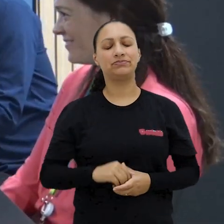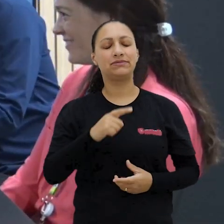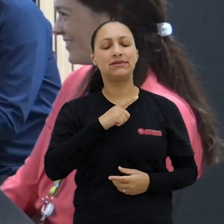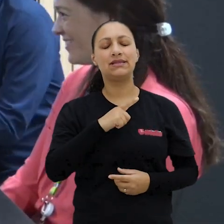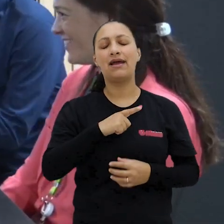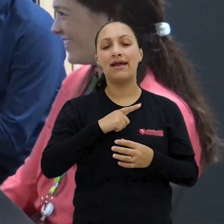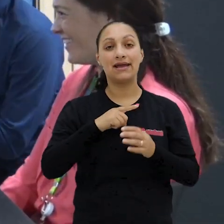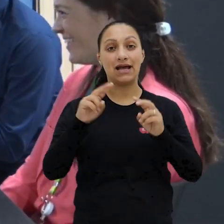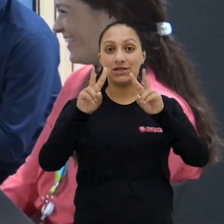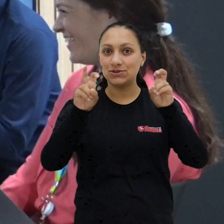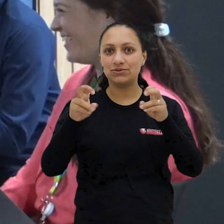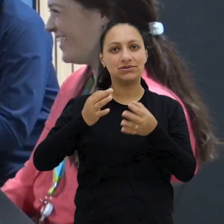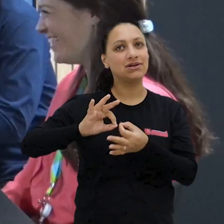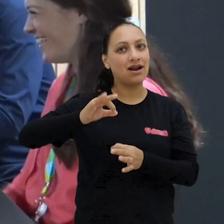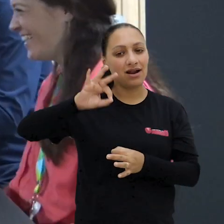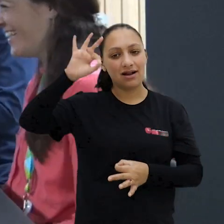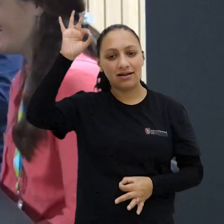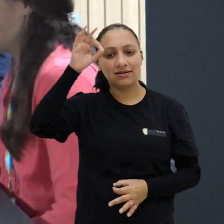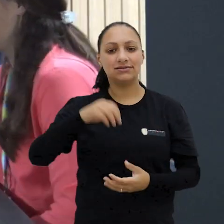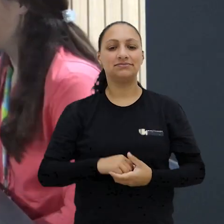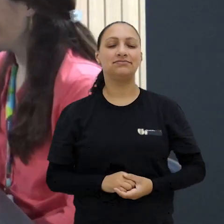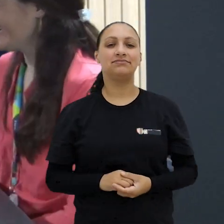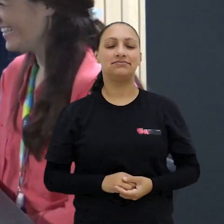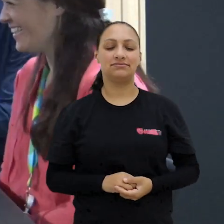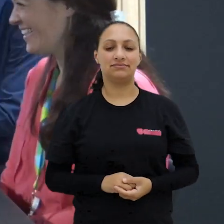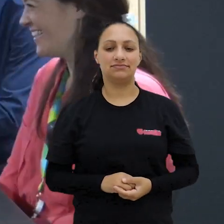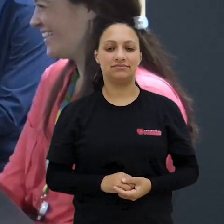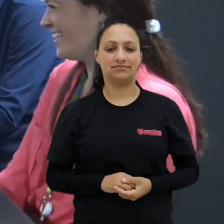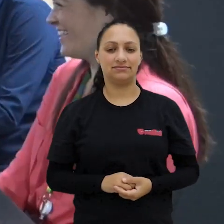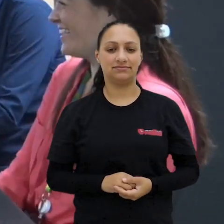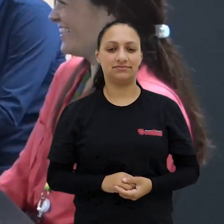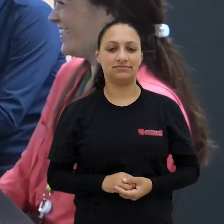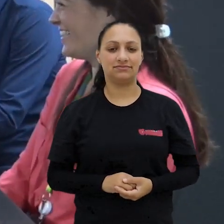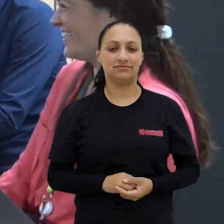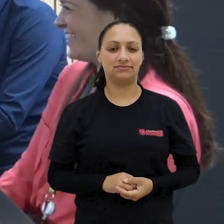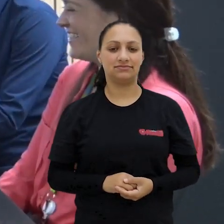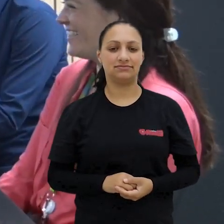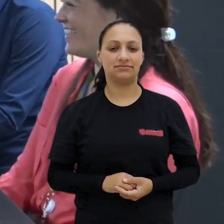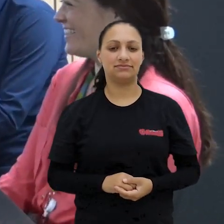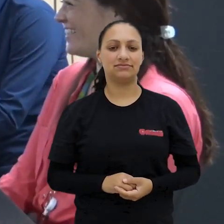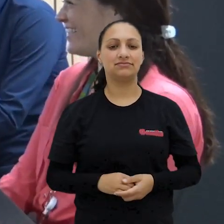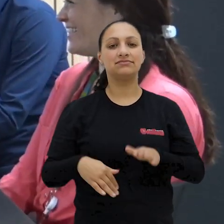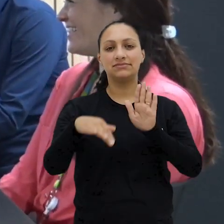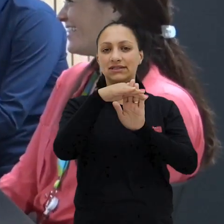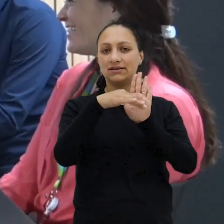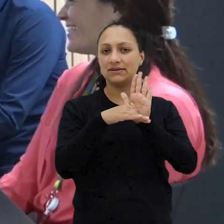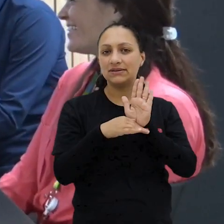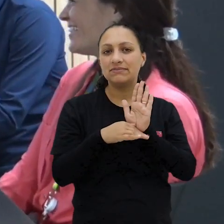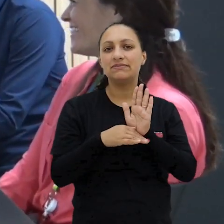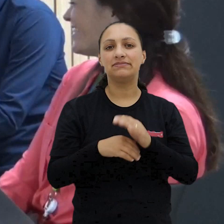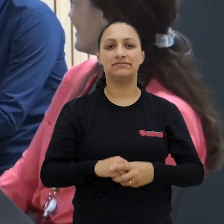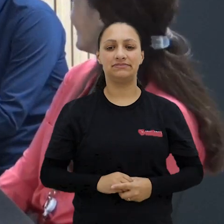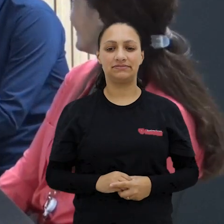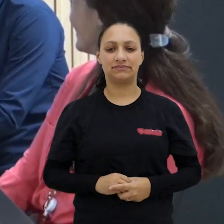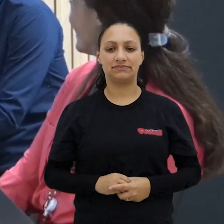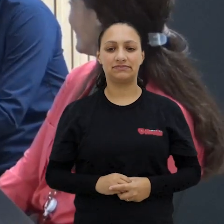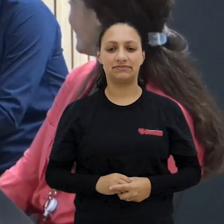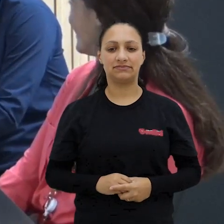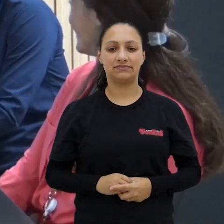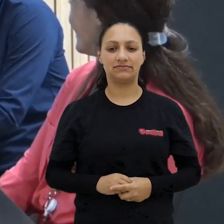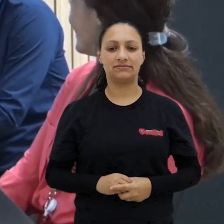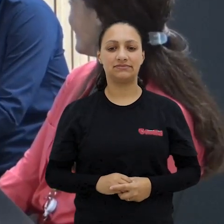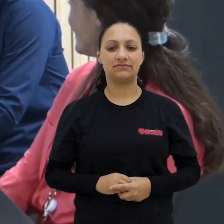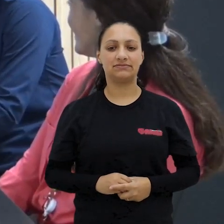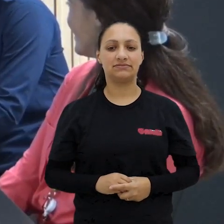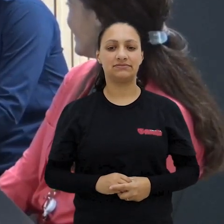assunto para muitos novos episódios. Agora ficou uma lista, a gente pode quase fazer uma votação dos novos.